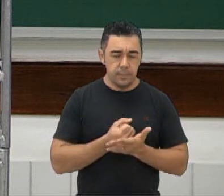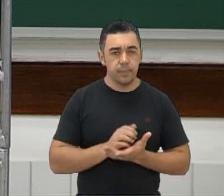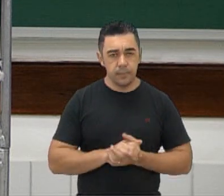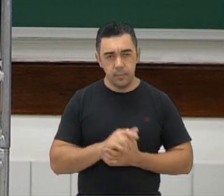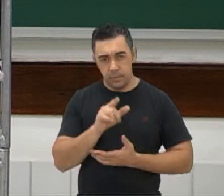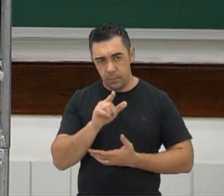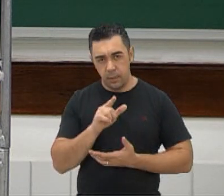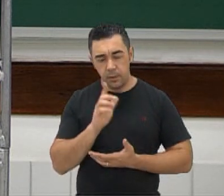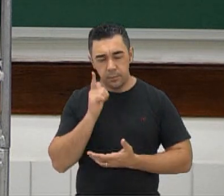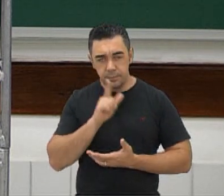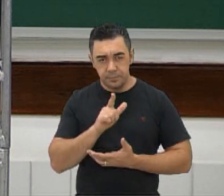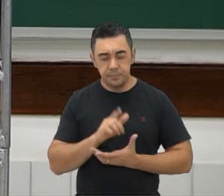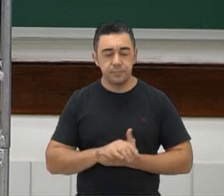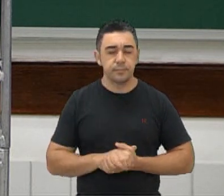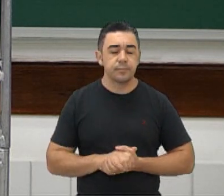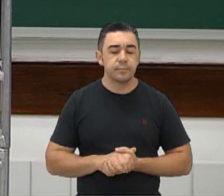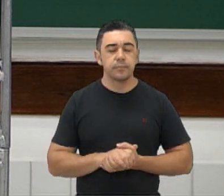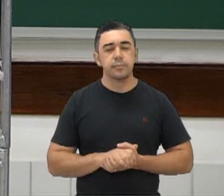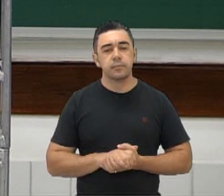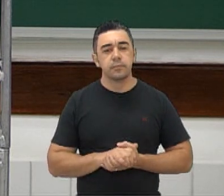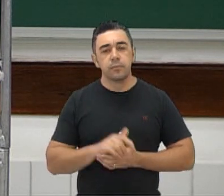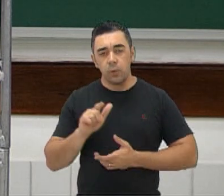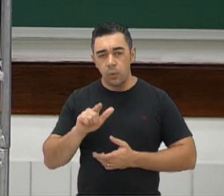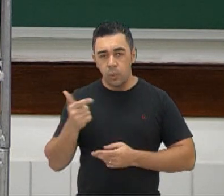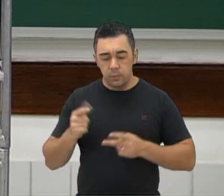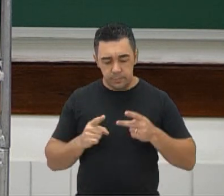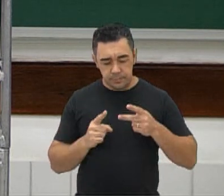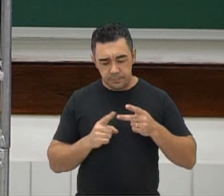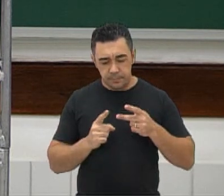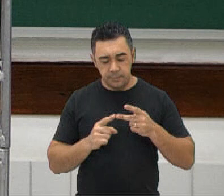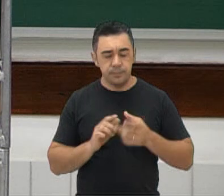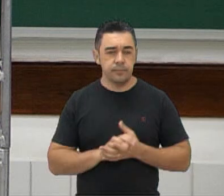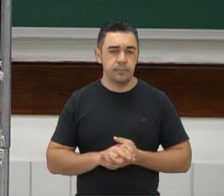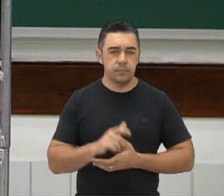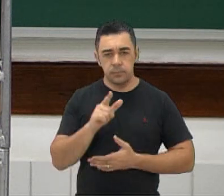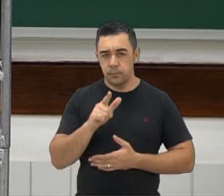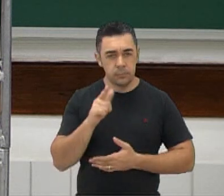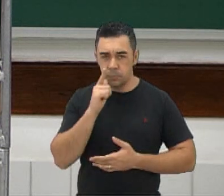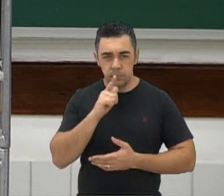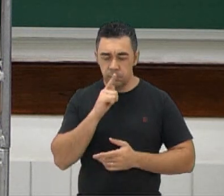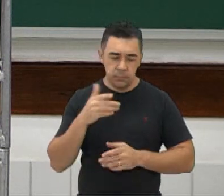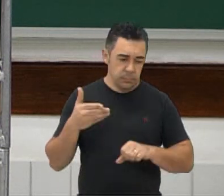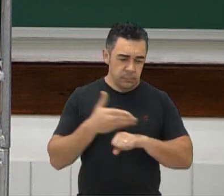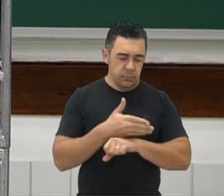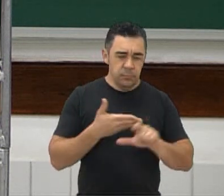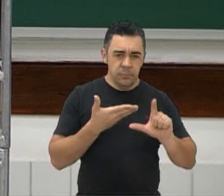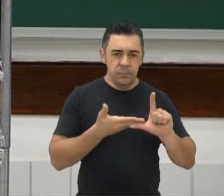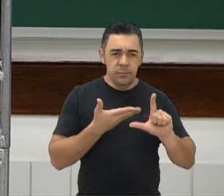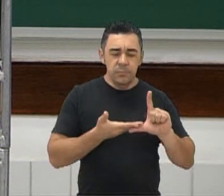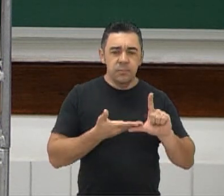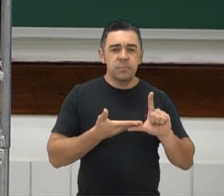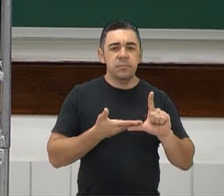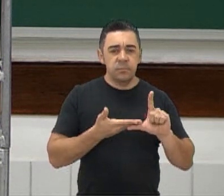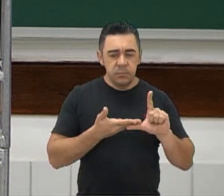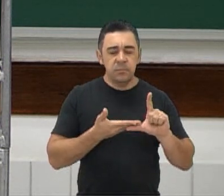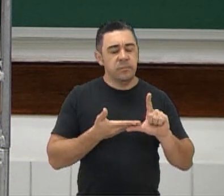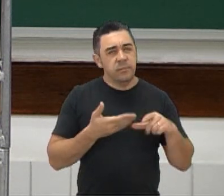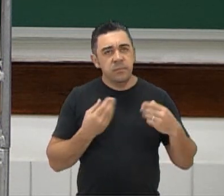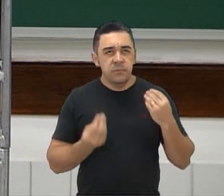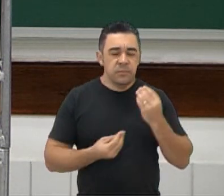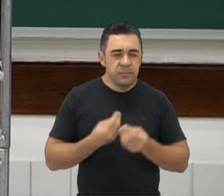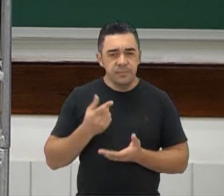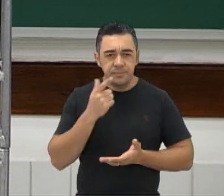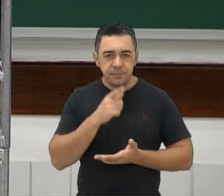frequência ela seja confirmada. Outra observação, para aqueles alunos que não têm acesso ao Classroom, não têm como fazer